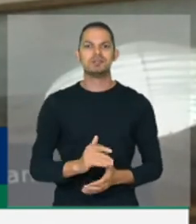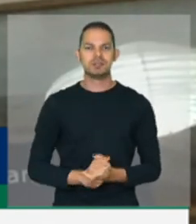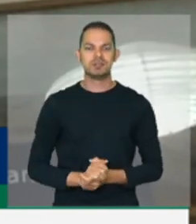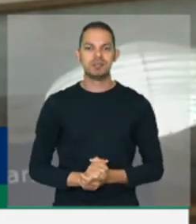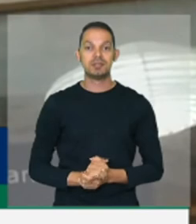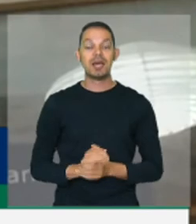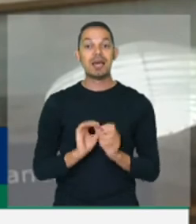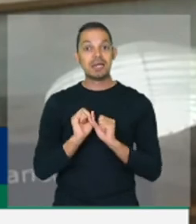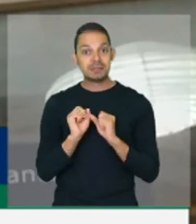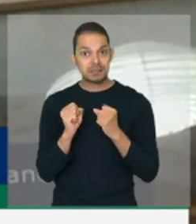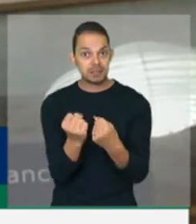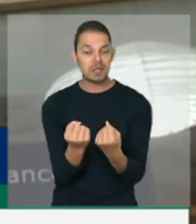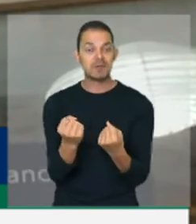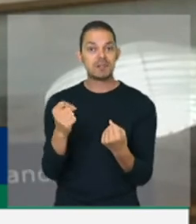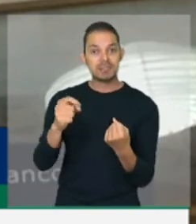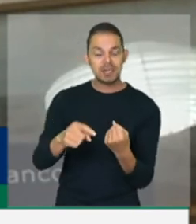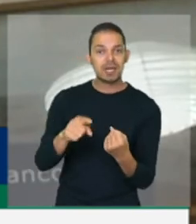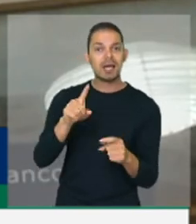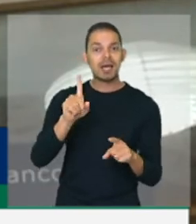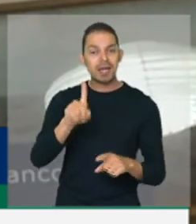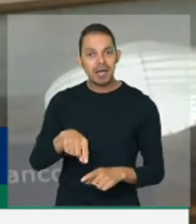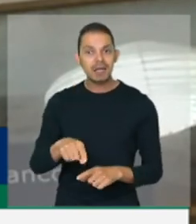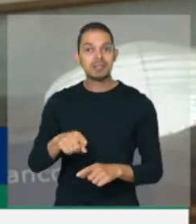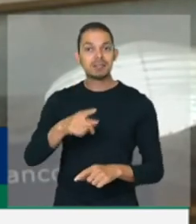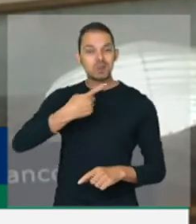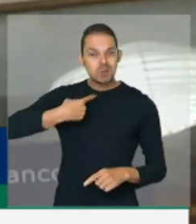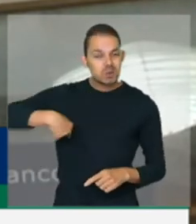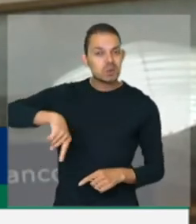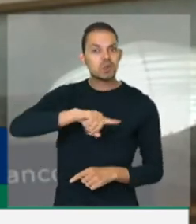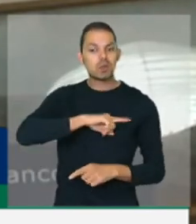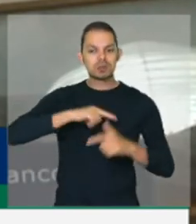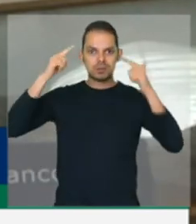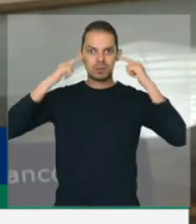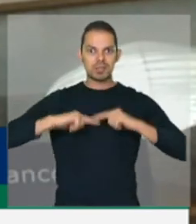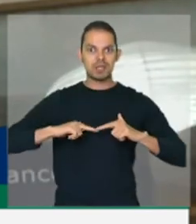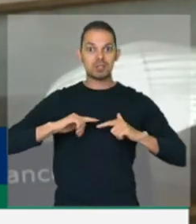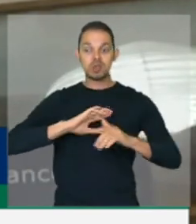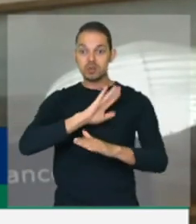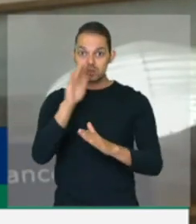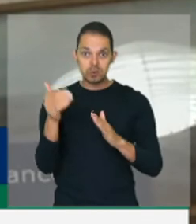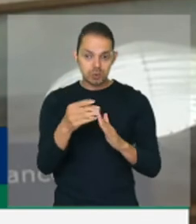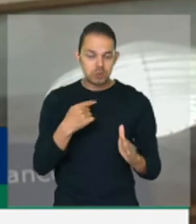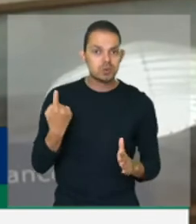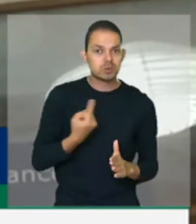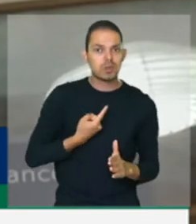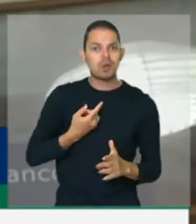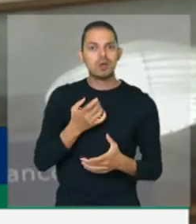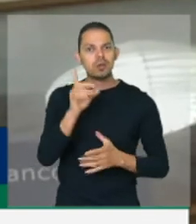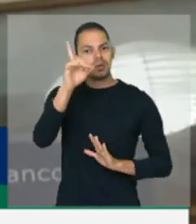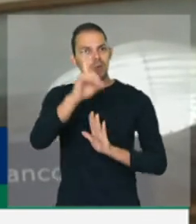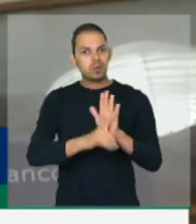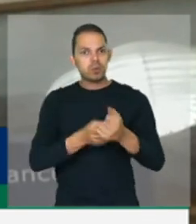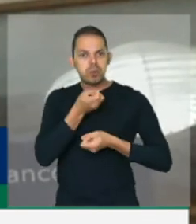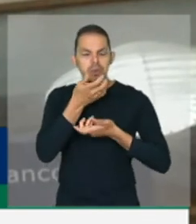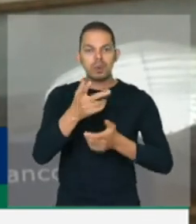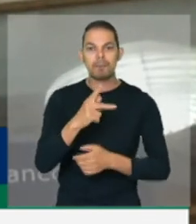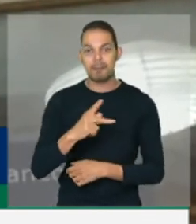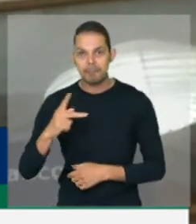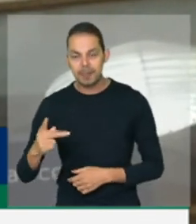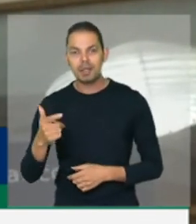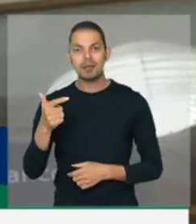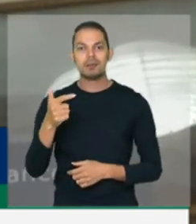A defesa aqui é, inclusive, das nossas imunidades, do nosso direito à fala. Porque os deputados do PP, os deputados